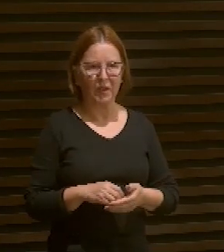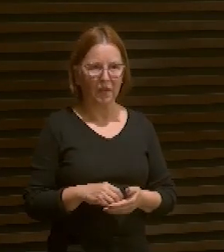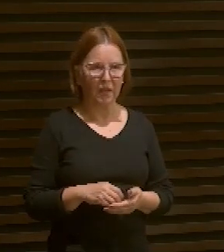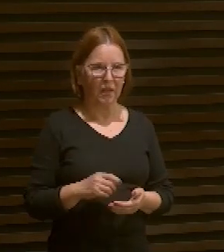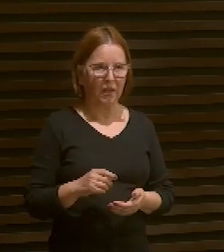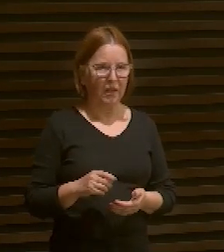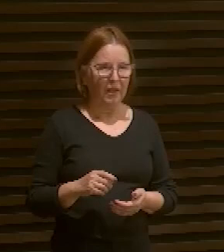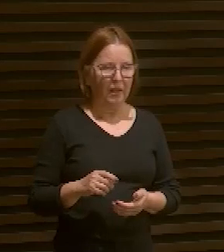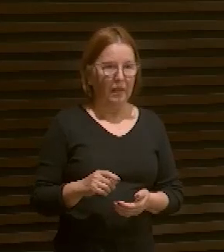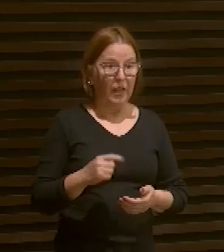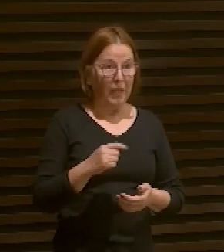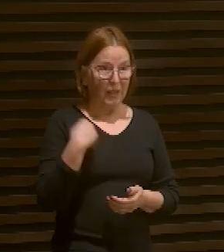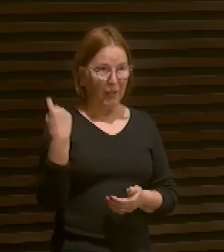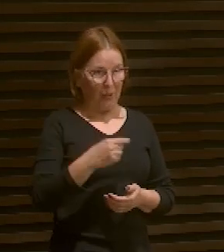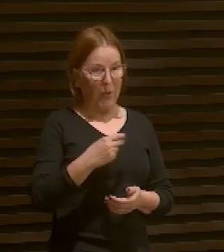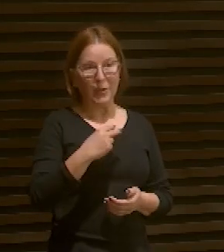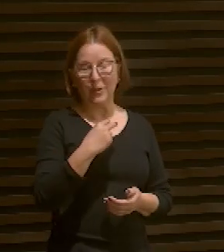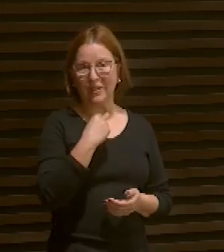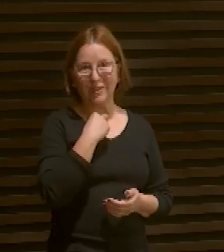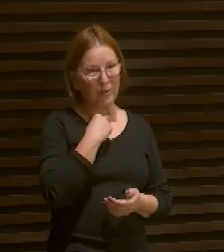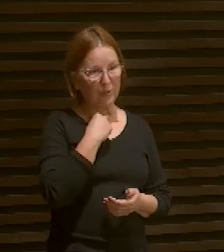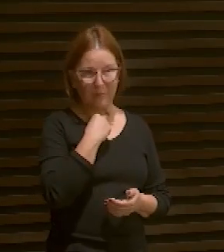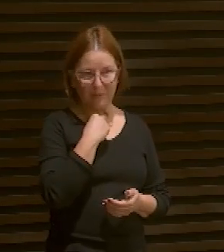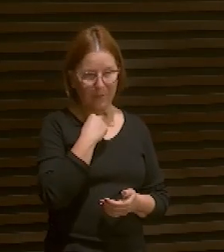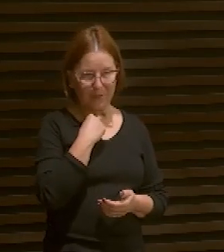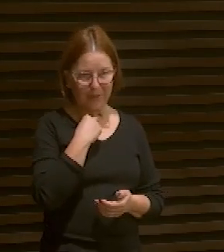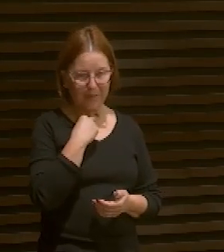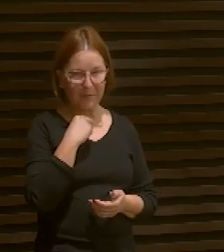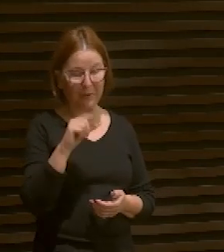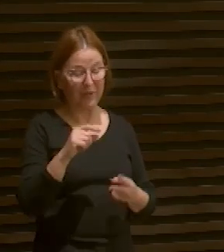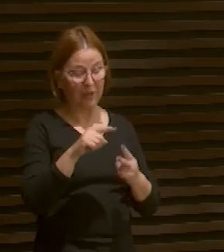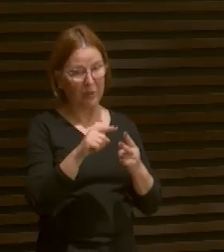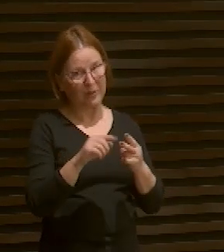árvores. Presta atenção, meus amados. No princípio, Adão se tornou